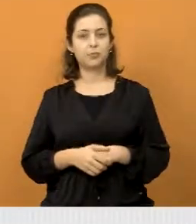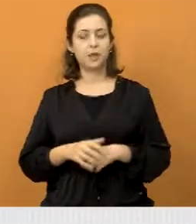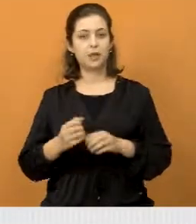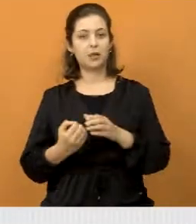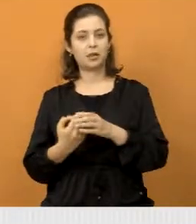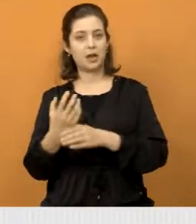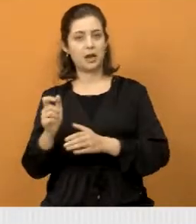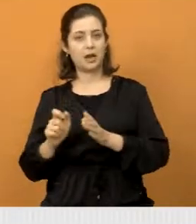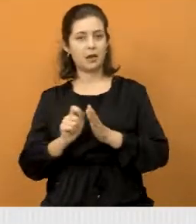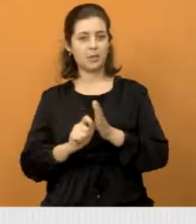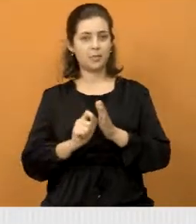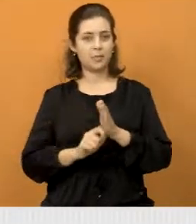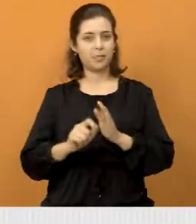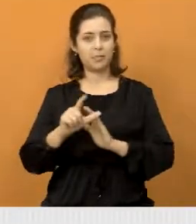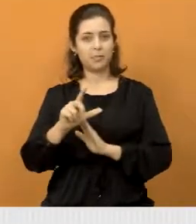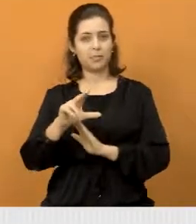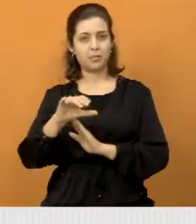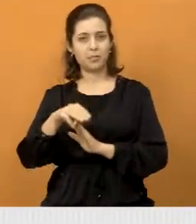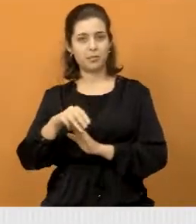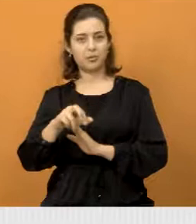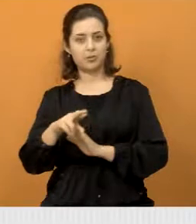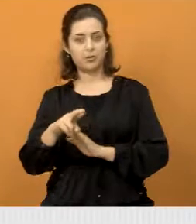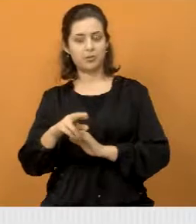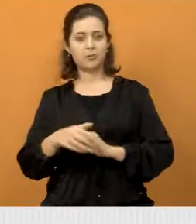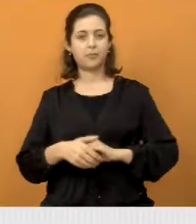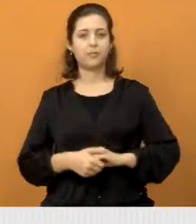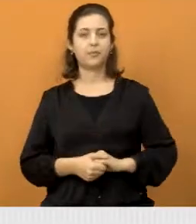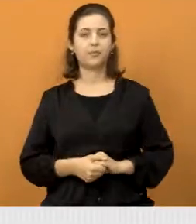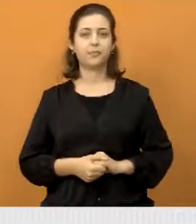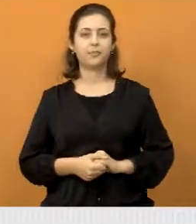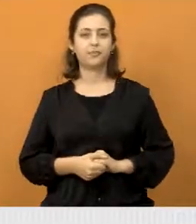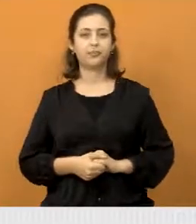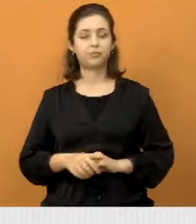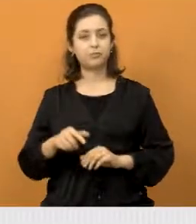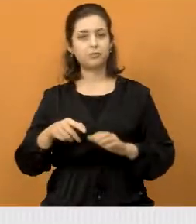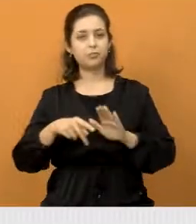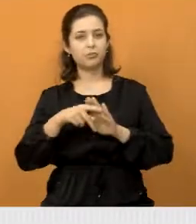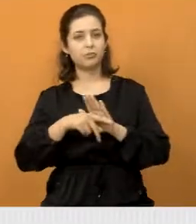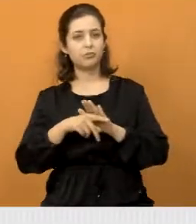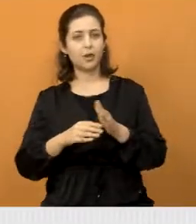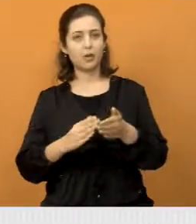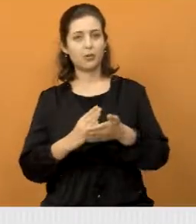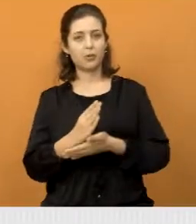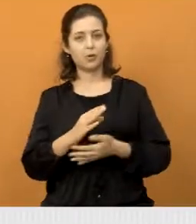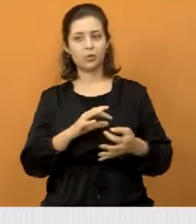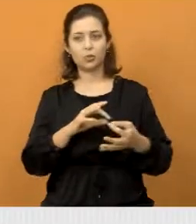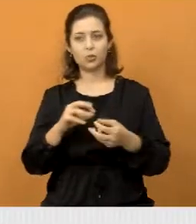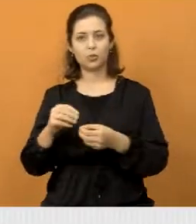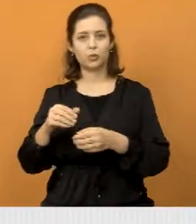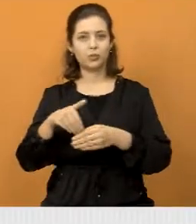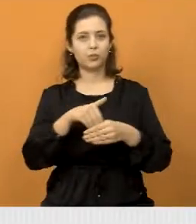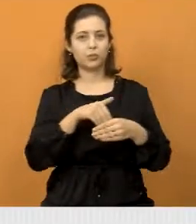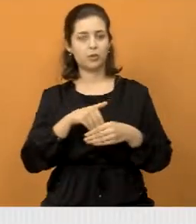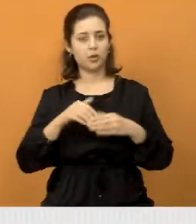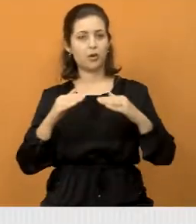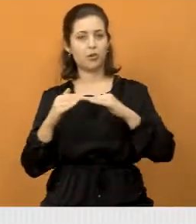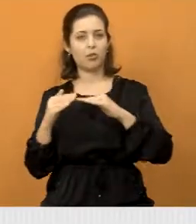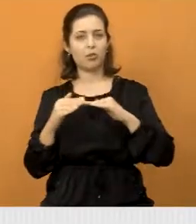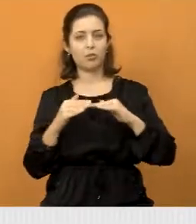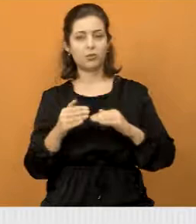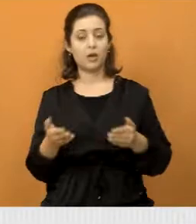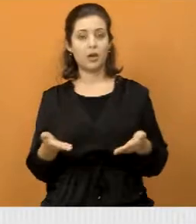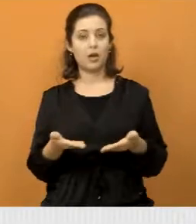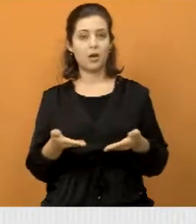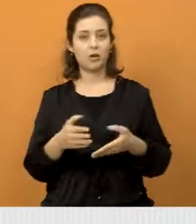autora desse projeto foi a vereadora lucimar ponciano e os projetos também foi aprovado por unanimidade e